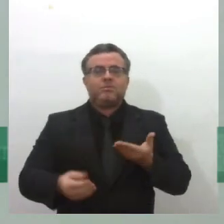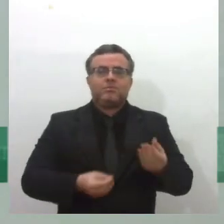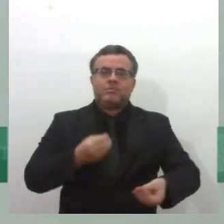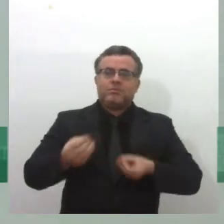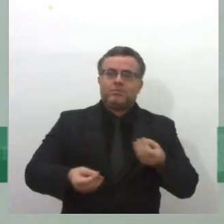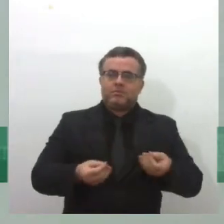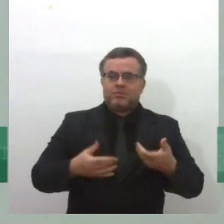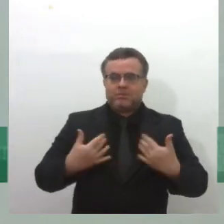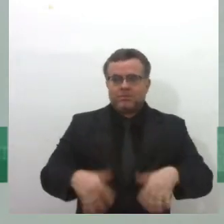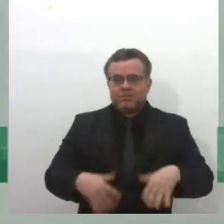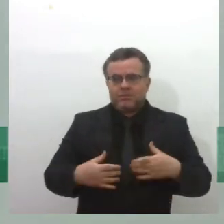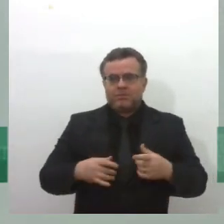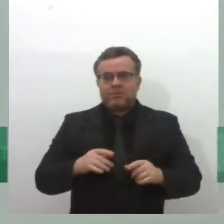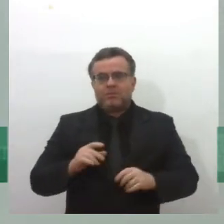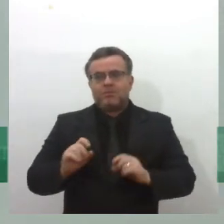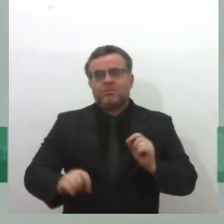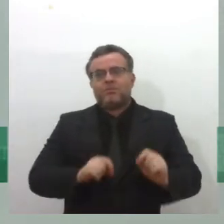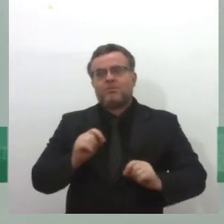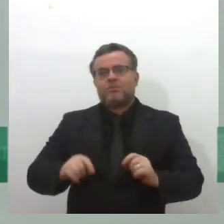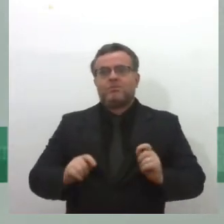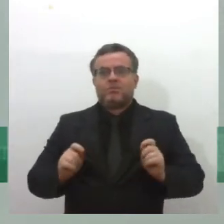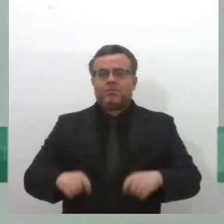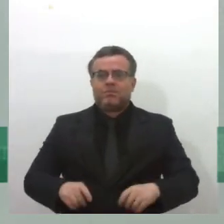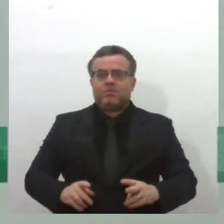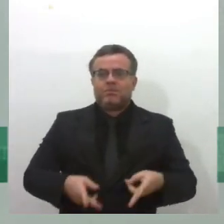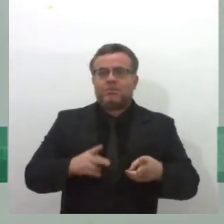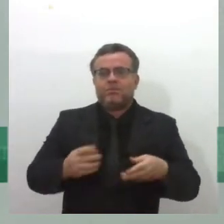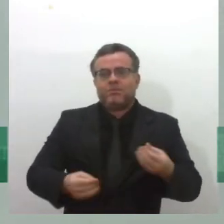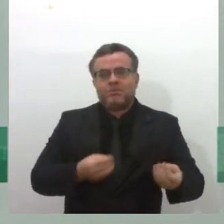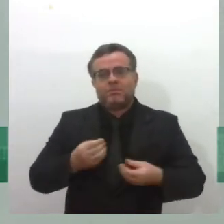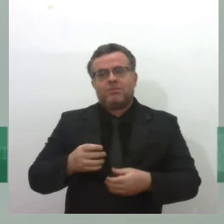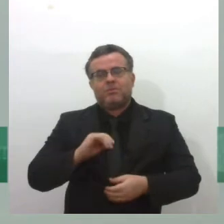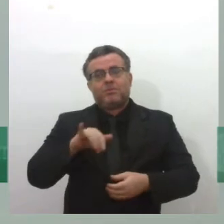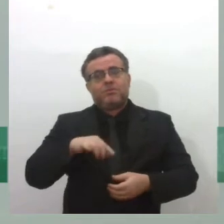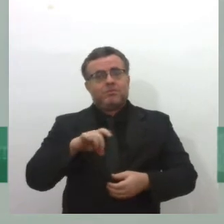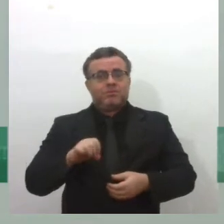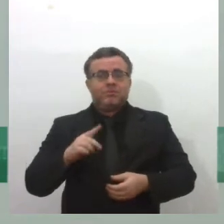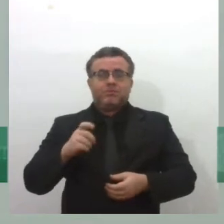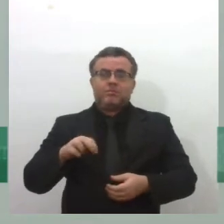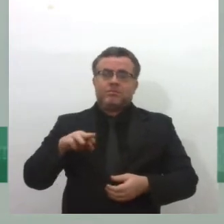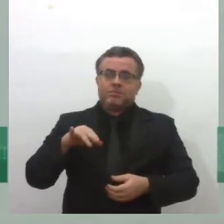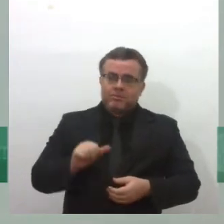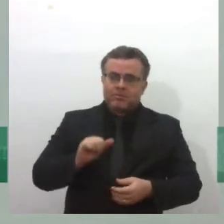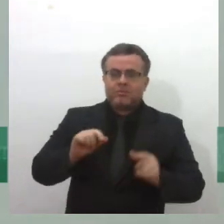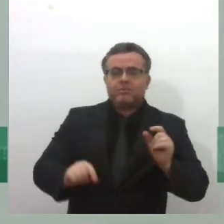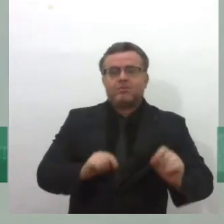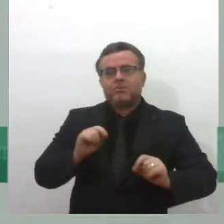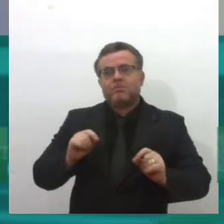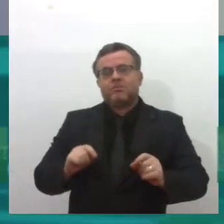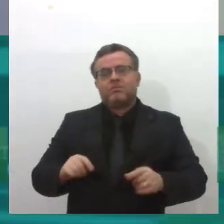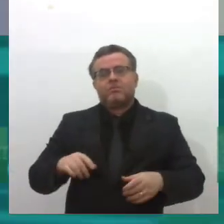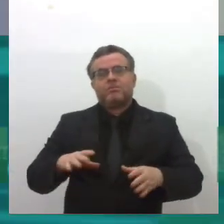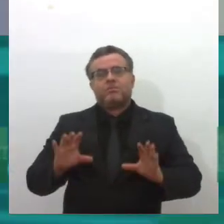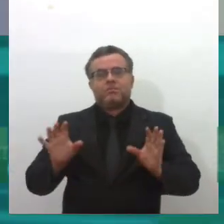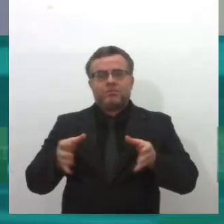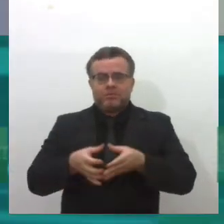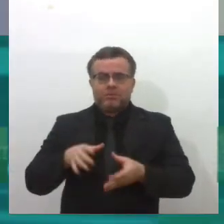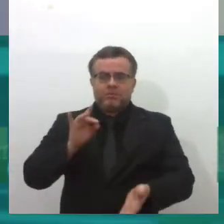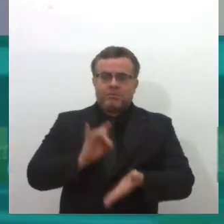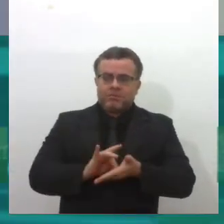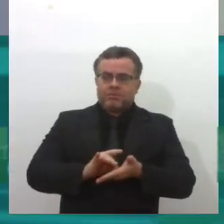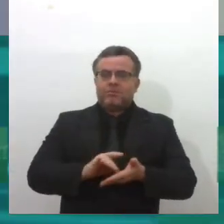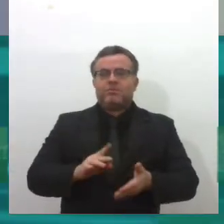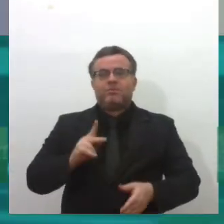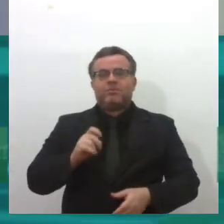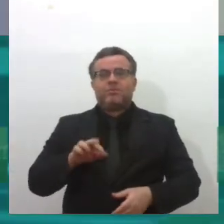nisso. Eu até me lembro de um exemplo, sabe, João Dória, aqui da Comissão da Verdade, no Paraná, em que o